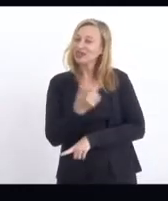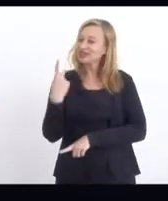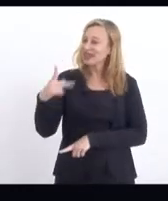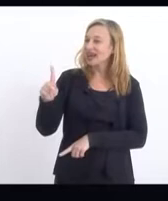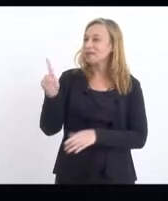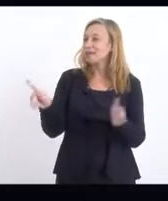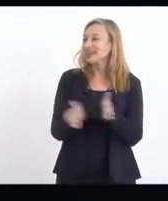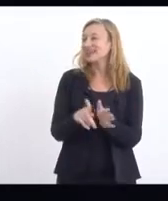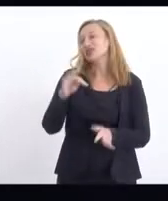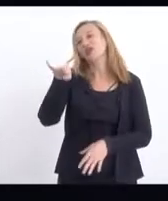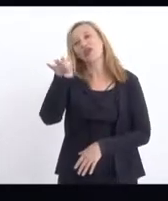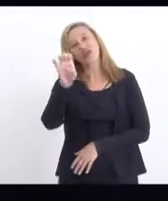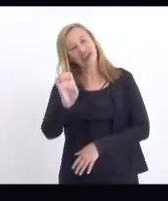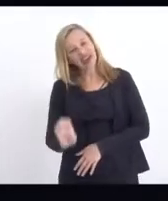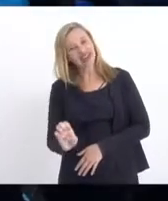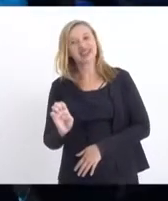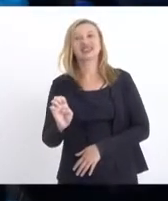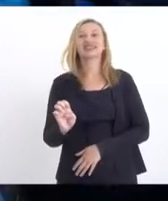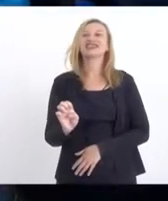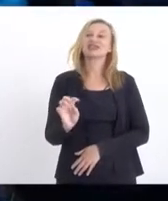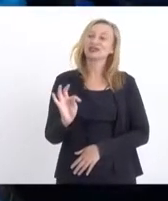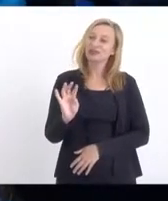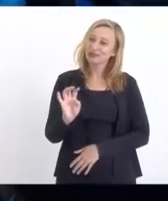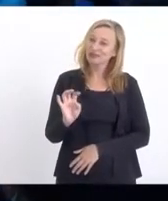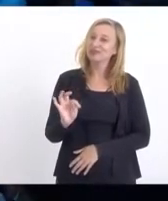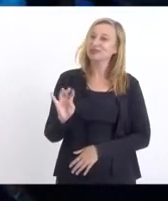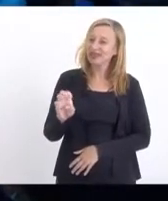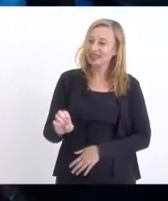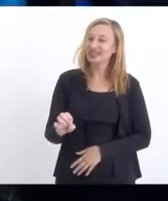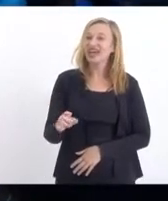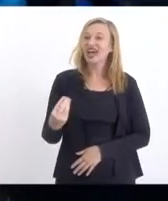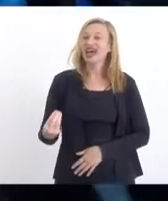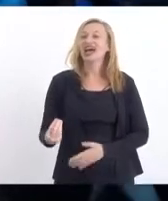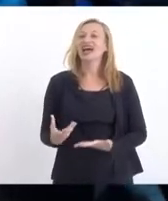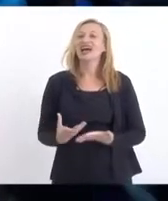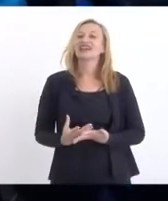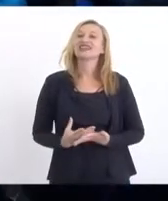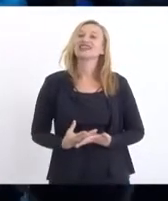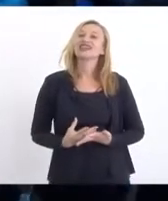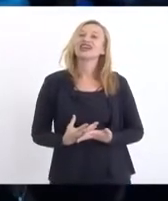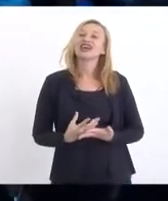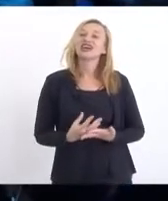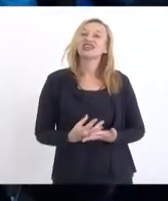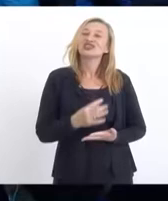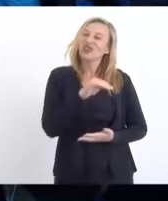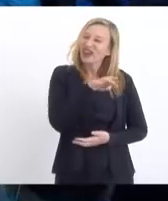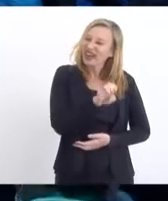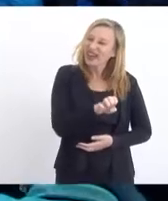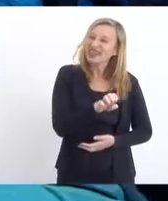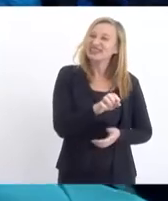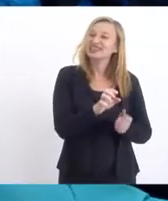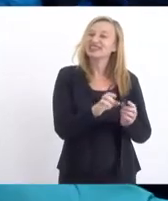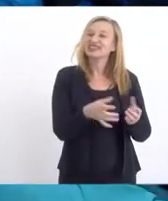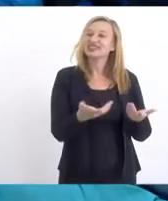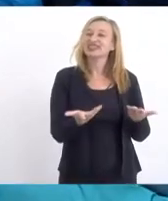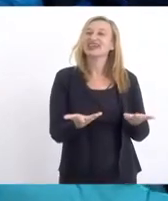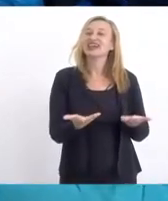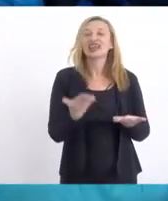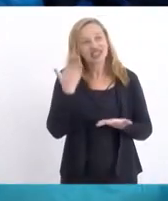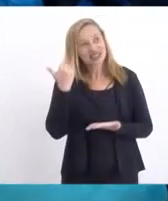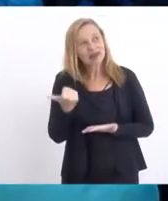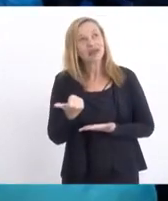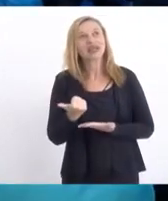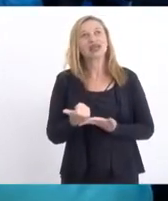Noroeste Fluminense. A vida do cardozense muito é no Noroeste, como a gente sabe,